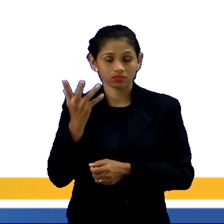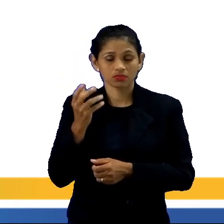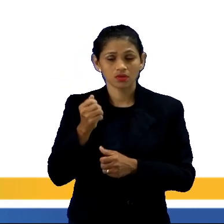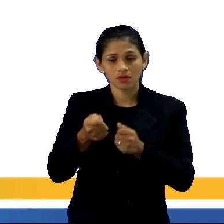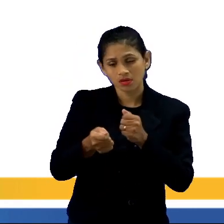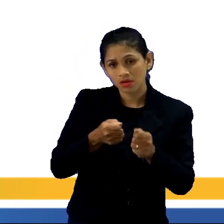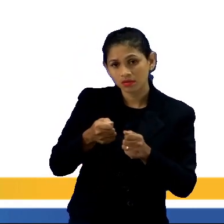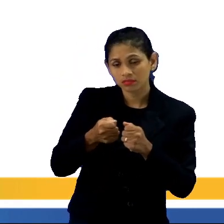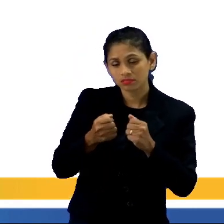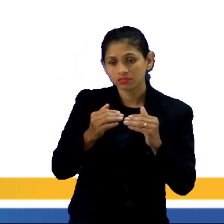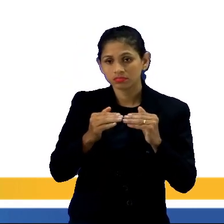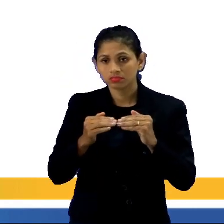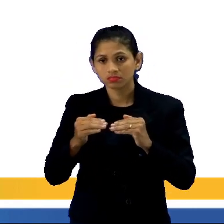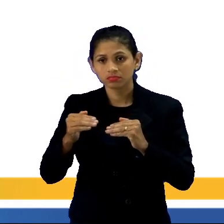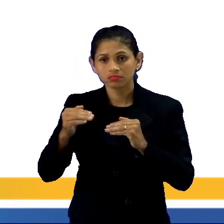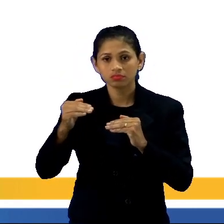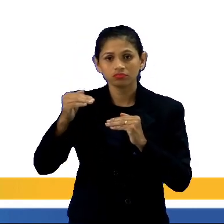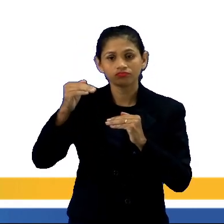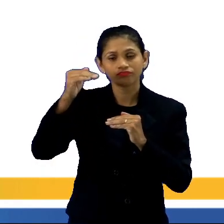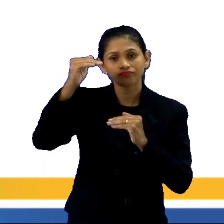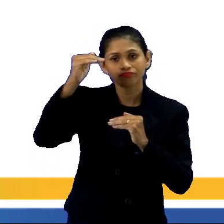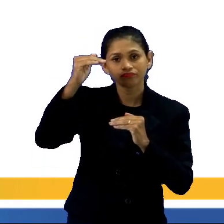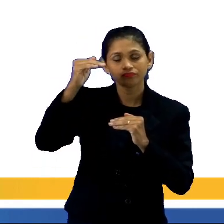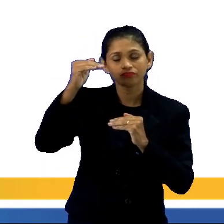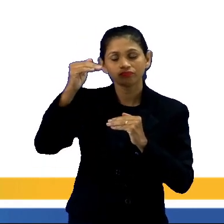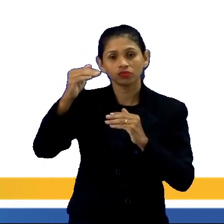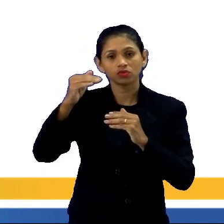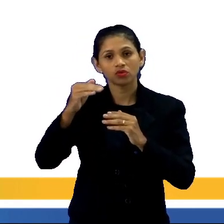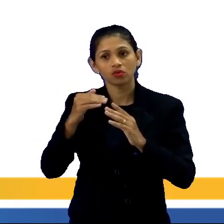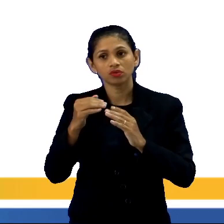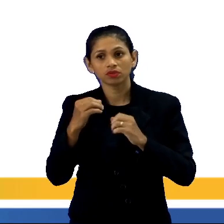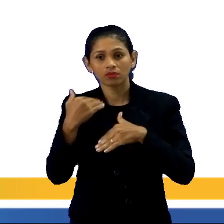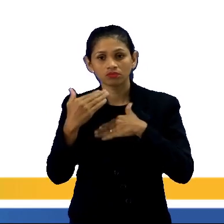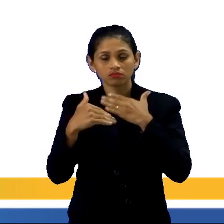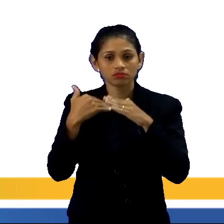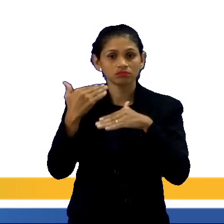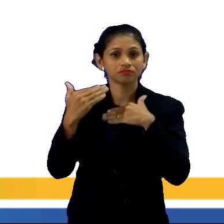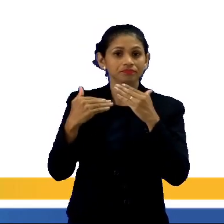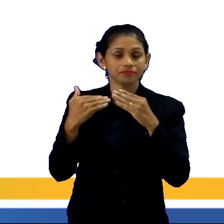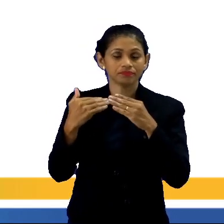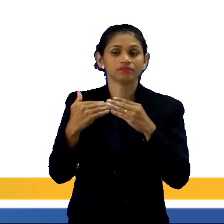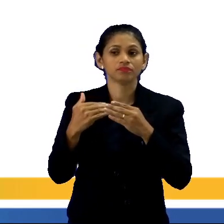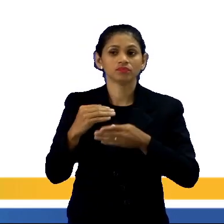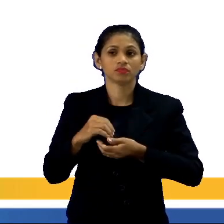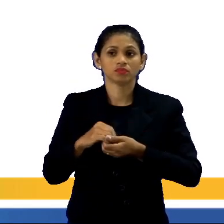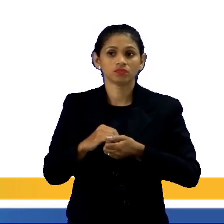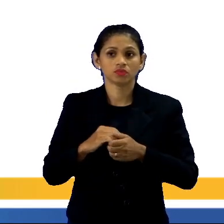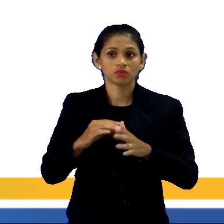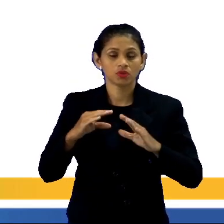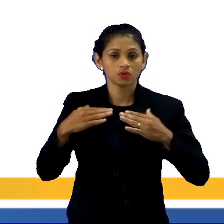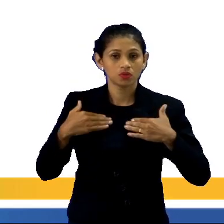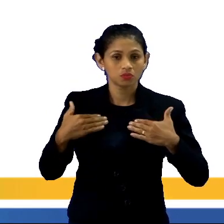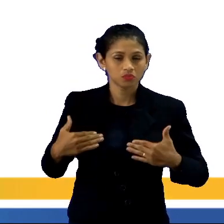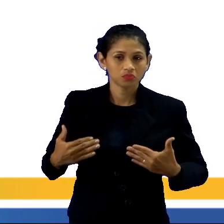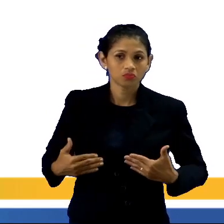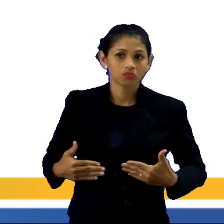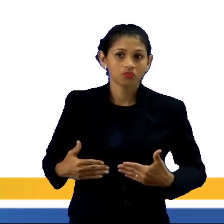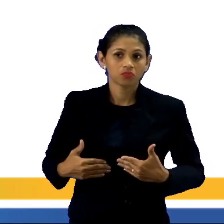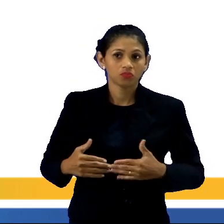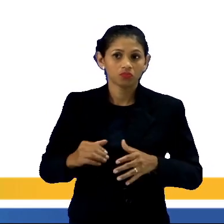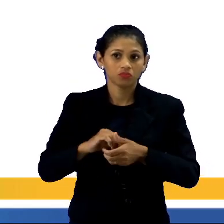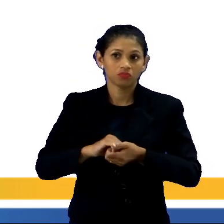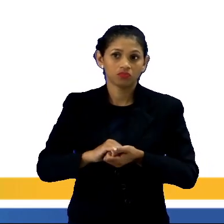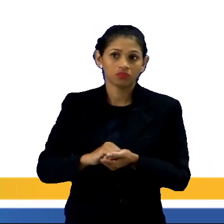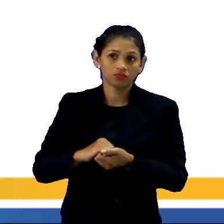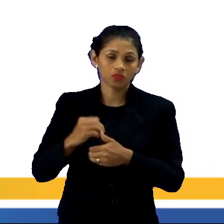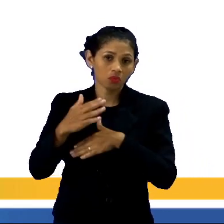nosso crescimento, o nosso desenvolvimento, a nossa reprodução e até mesmo a função de muitos dos nossos tecidos, como